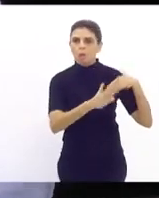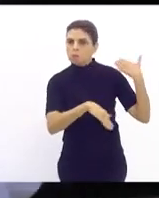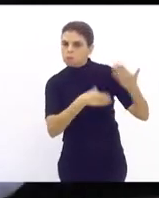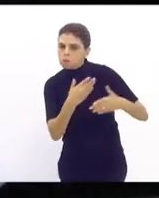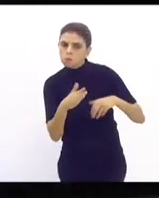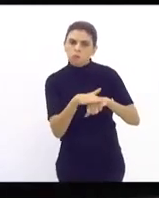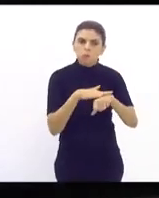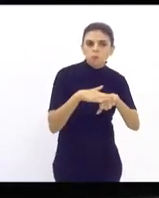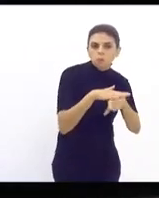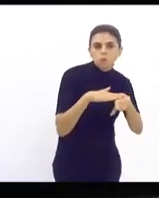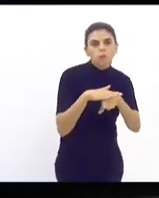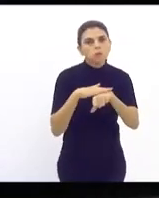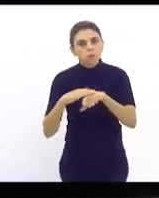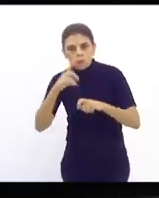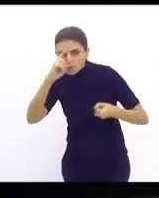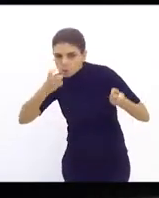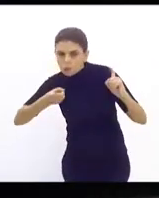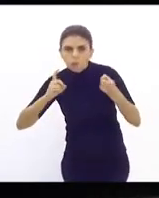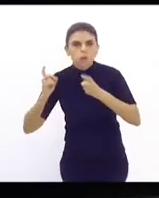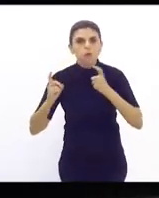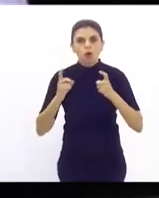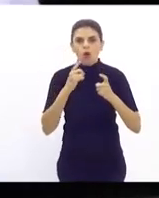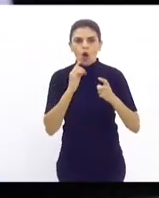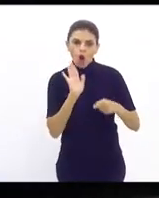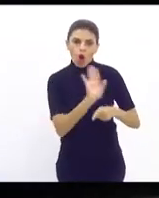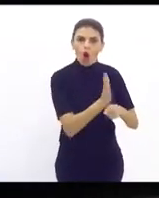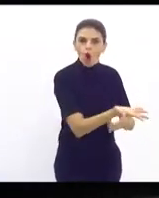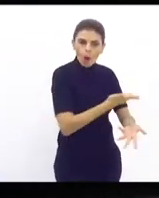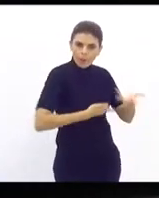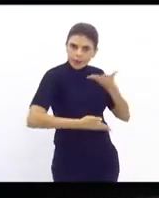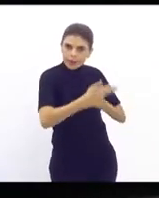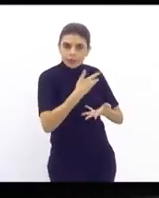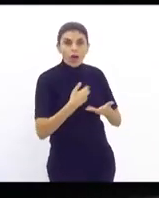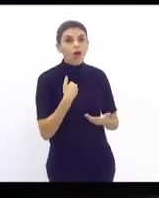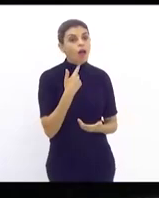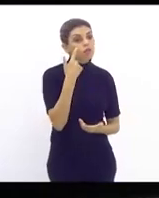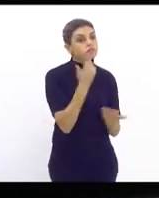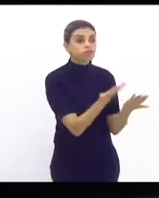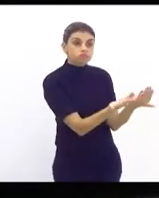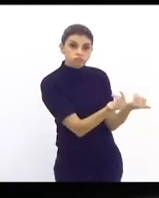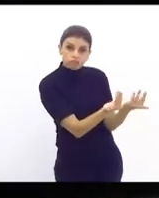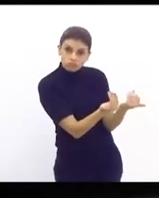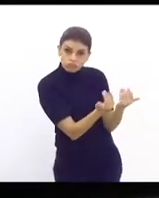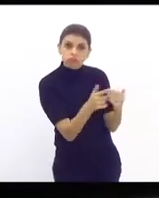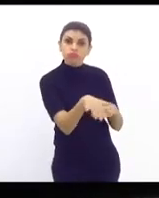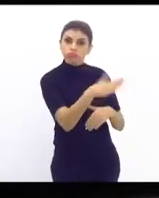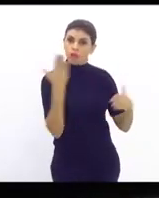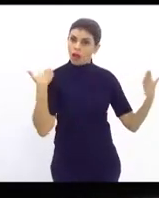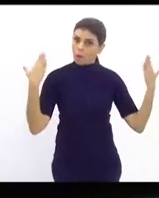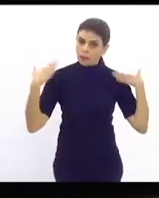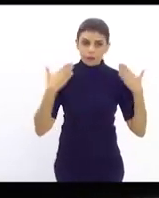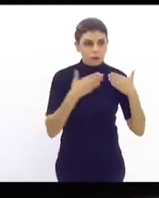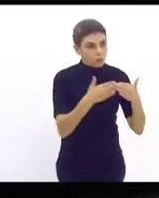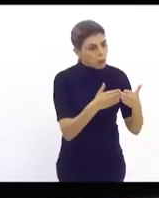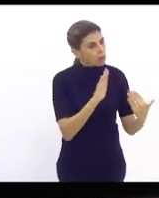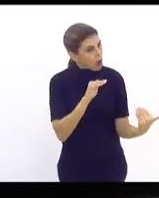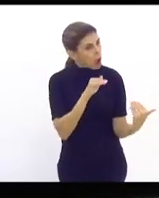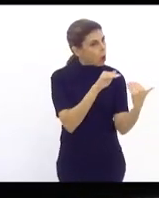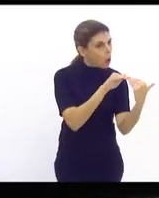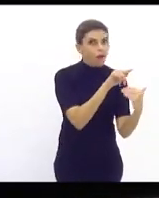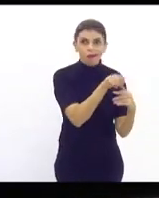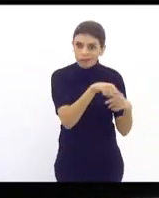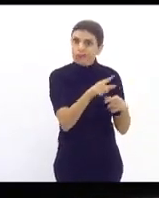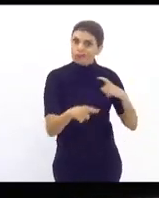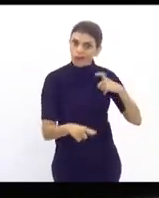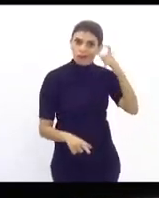falar de, em cooperação, ouvindo a capitania, de comum acordo. O que é normal, e eles também têm